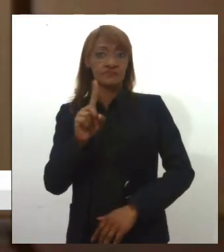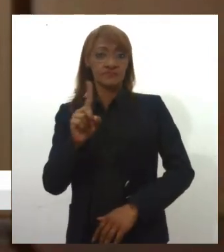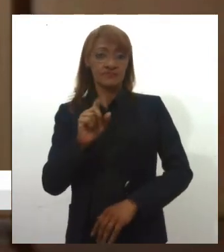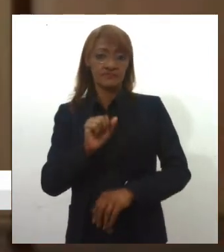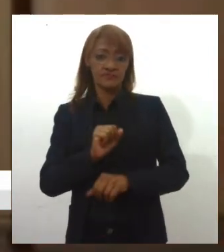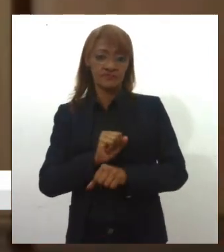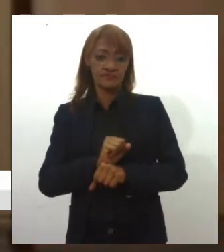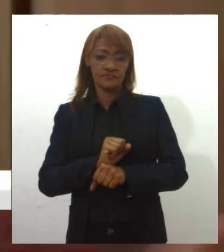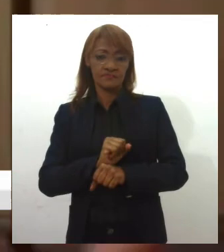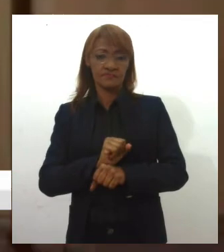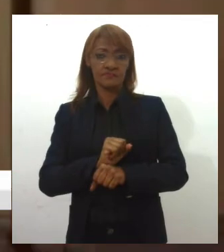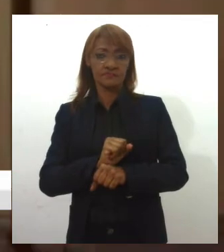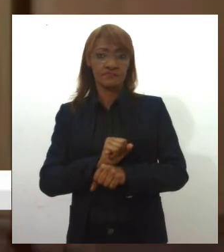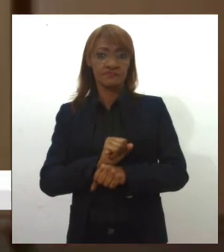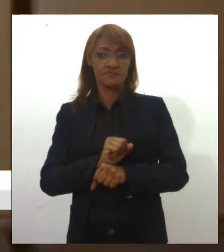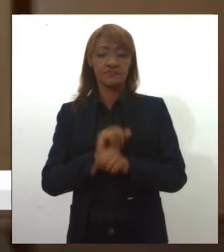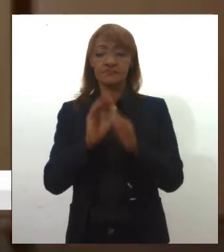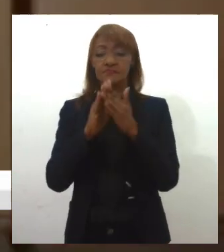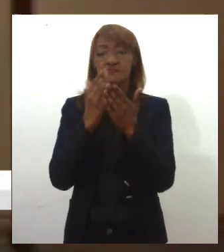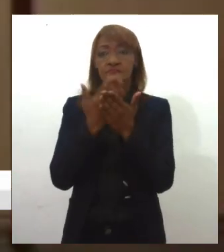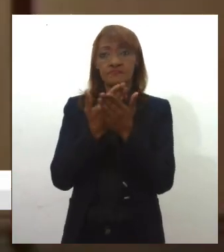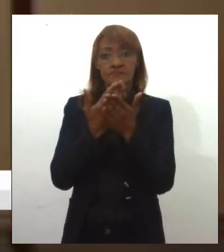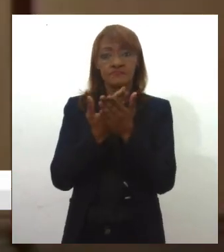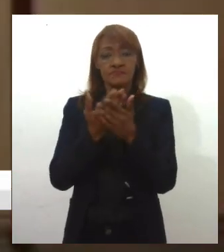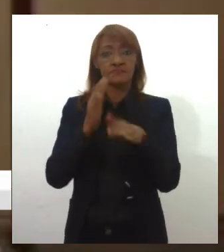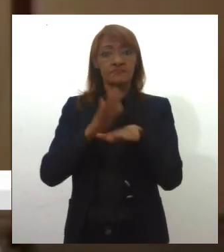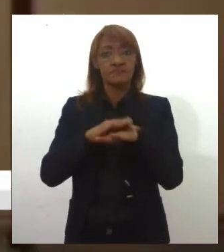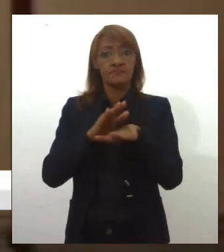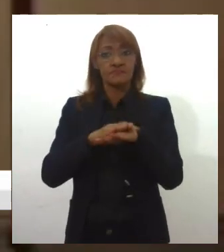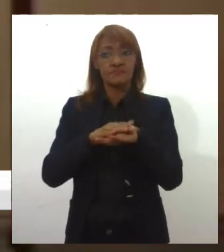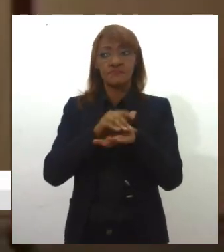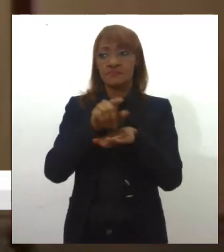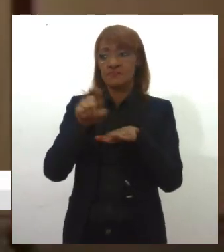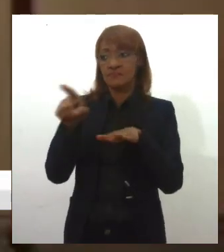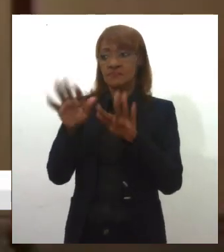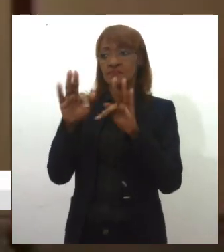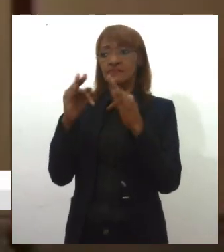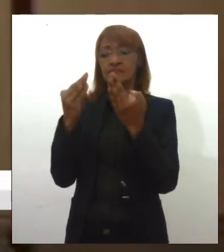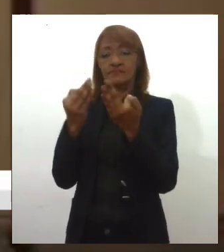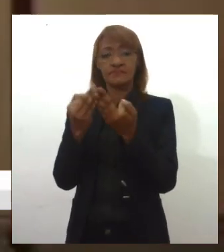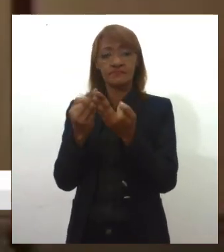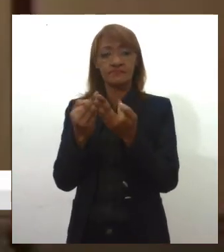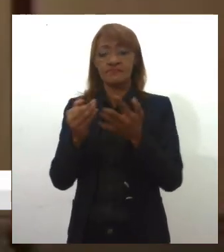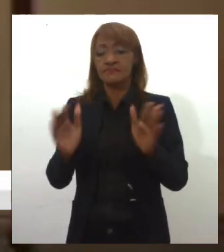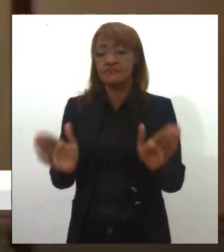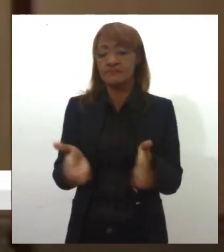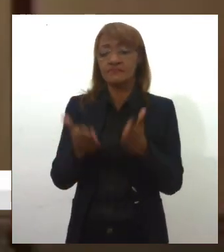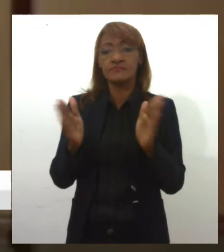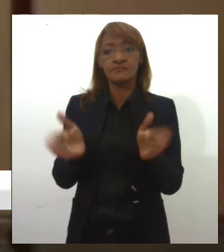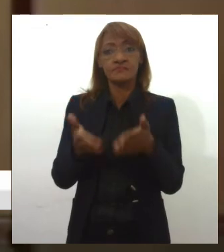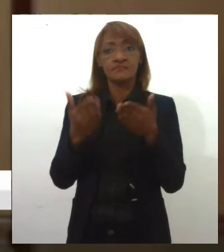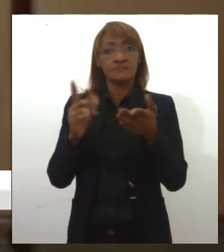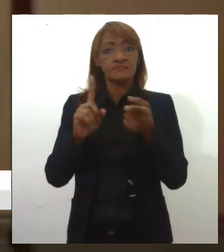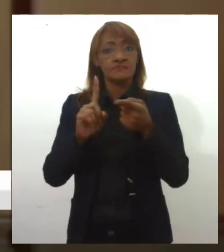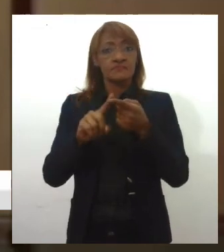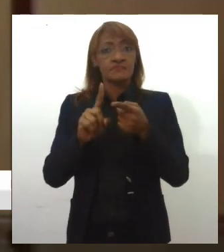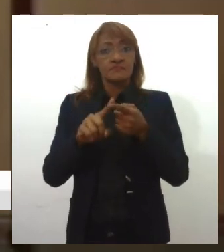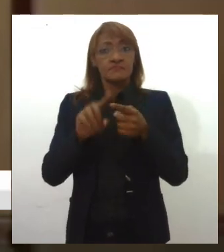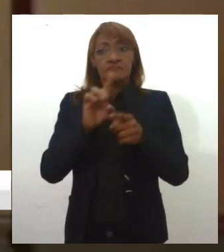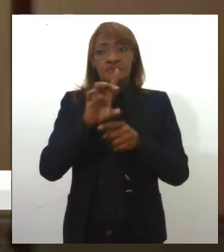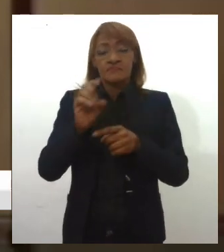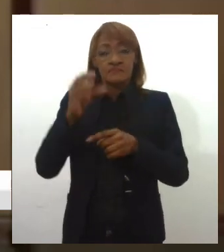de ensino, cabe também às famílias incentivar esse processo de conhecimento que